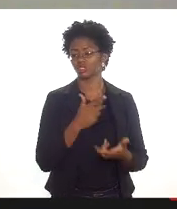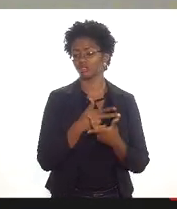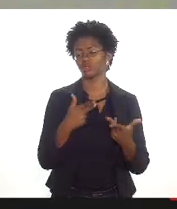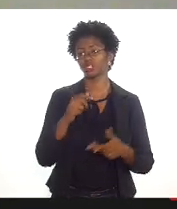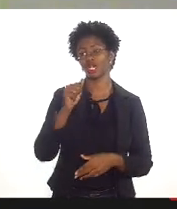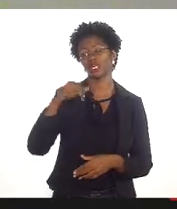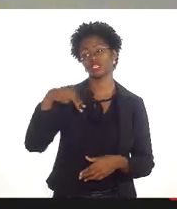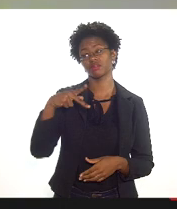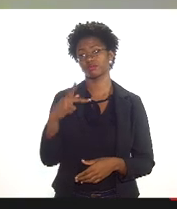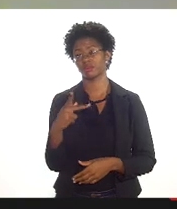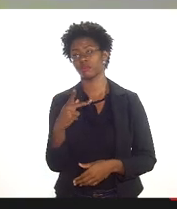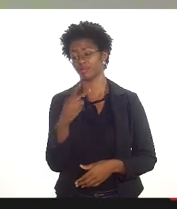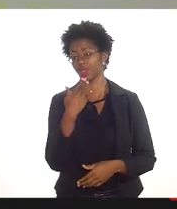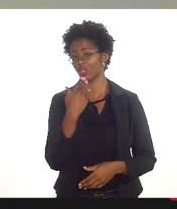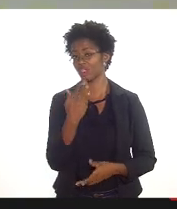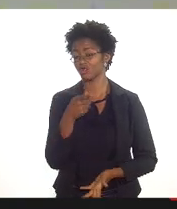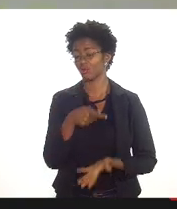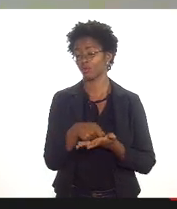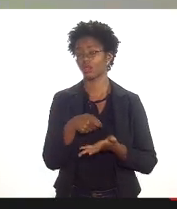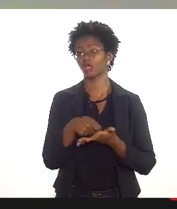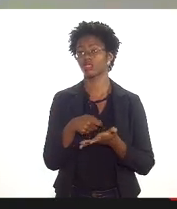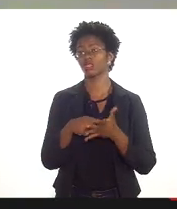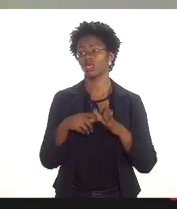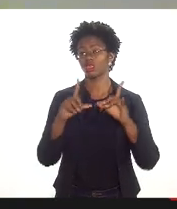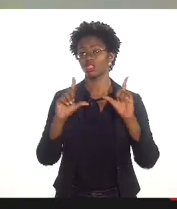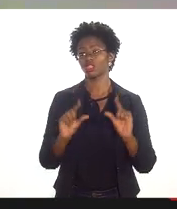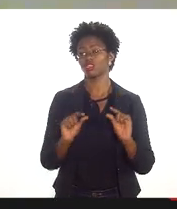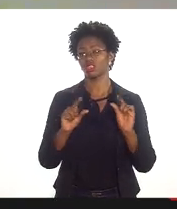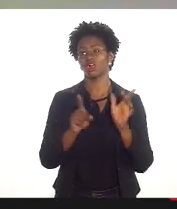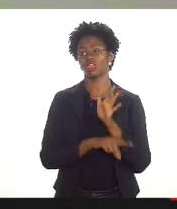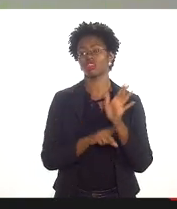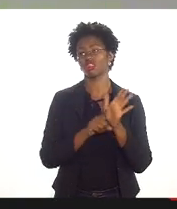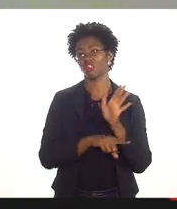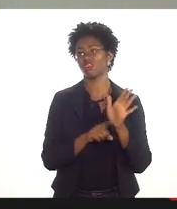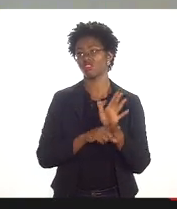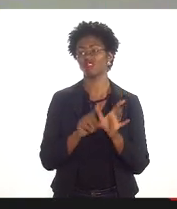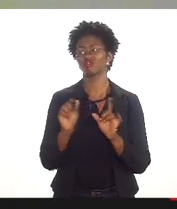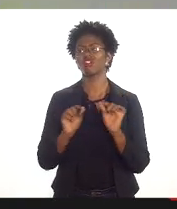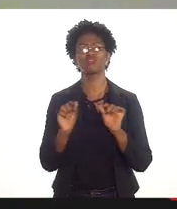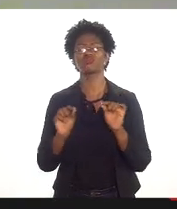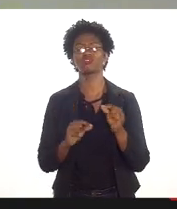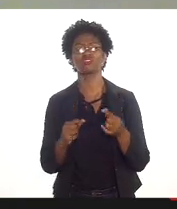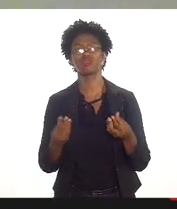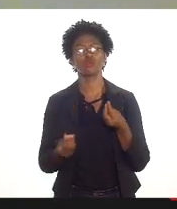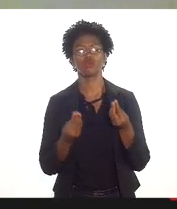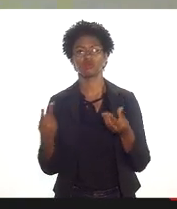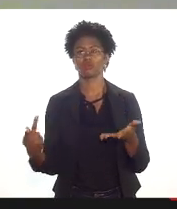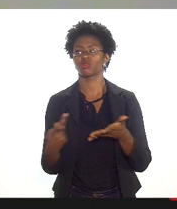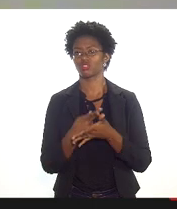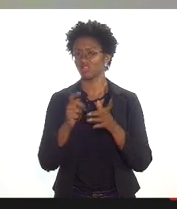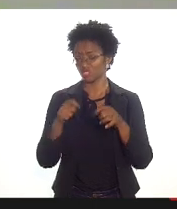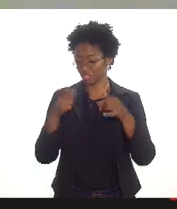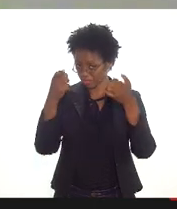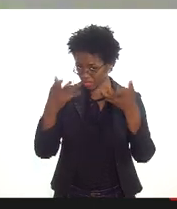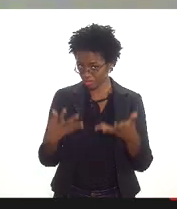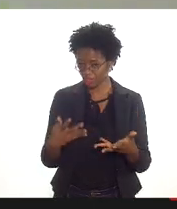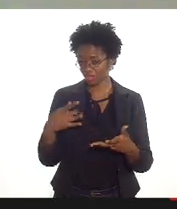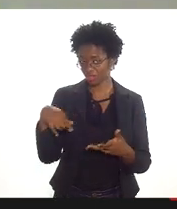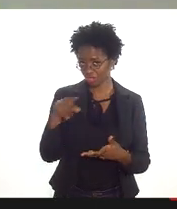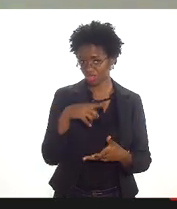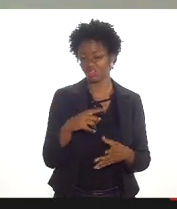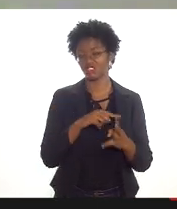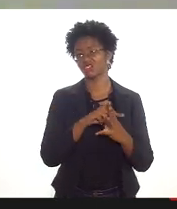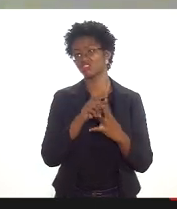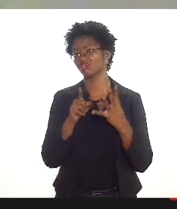uma... a redução dessas deduções, enfim, se vocês conseguem explicar se esses